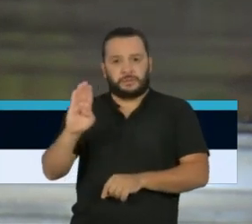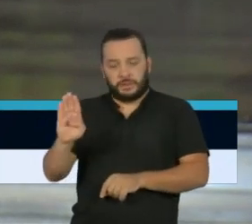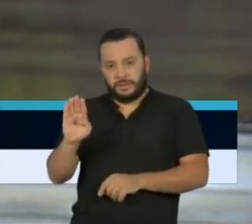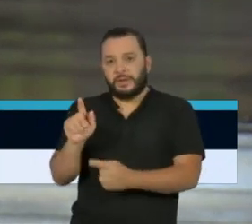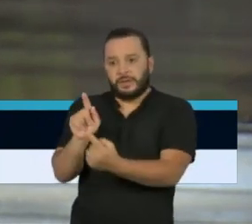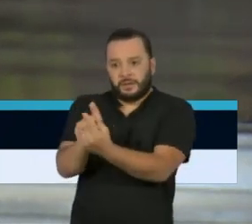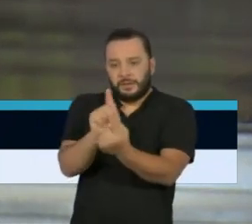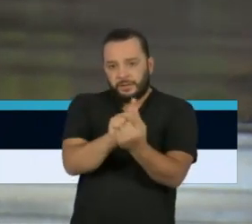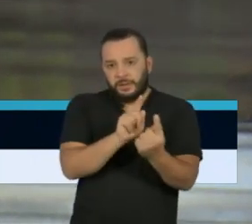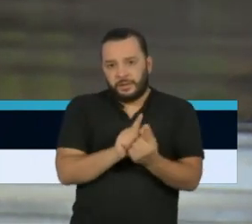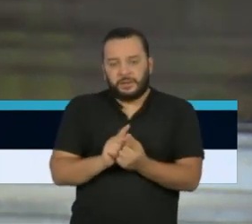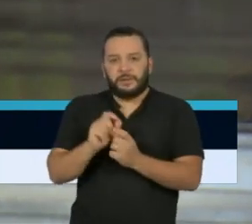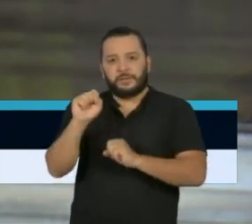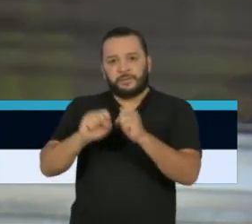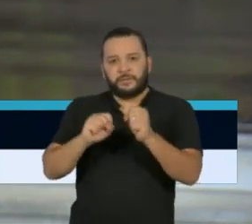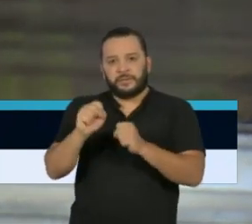os